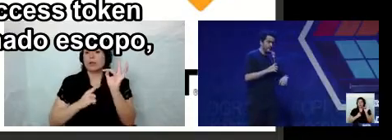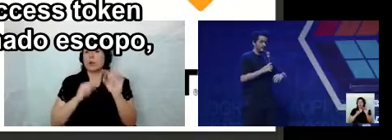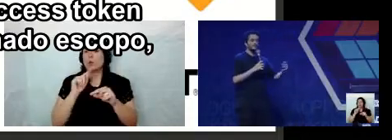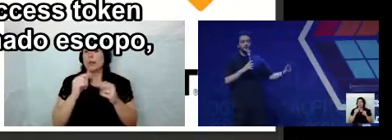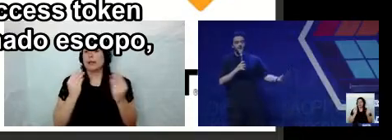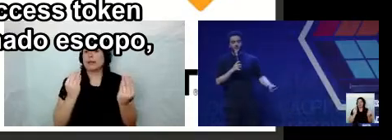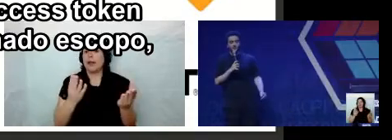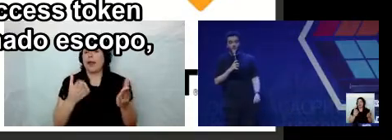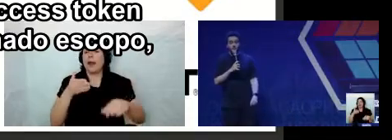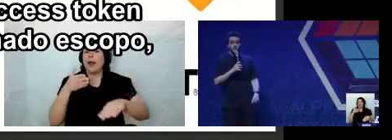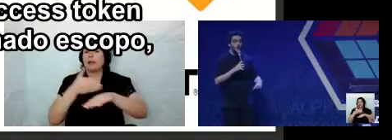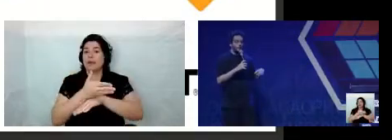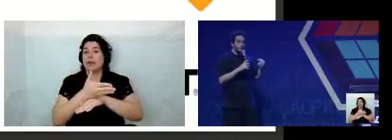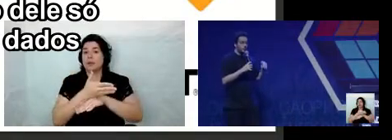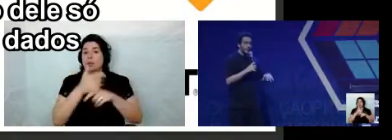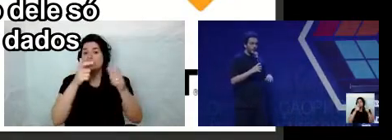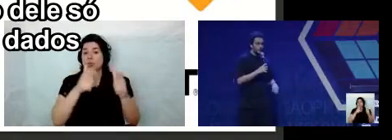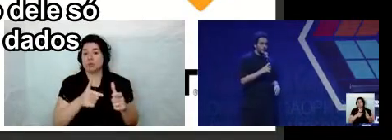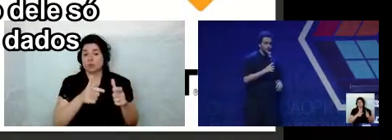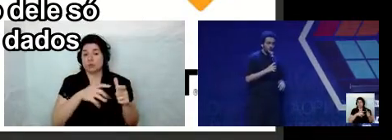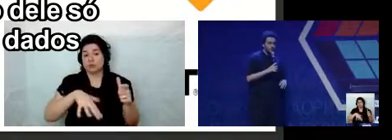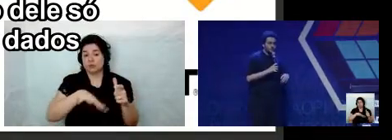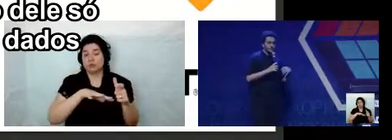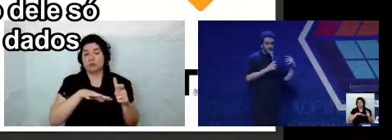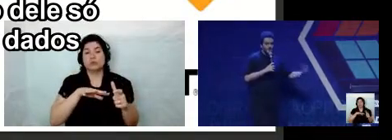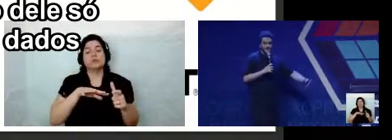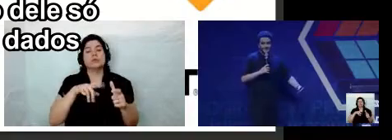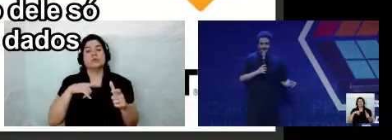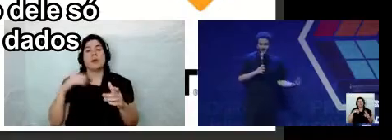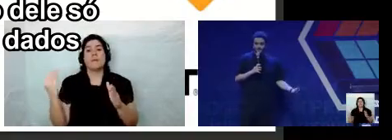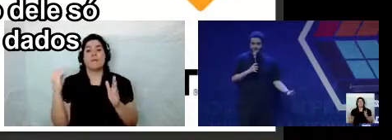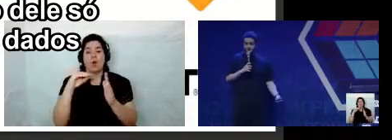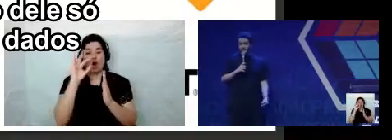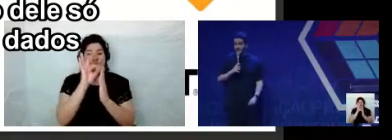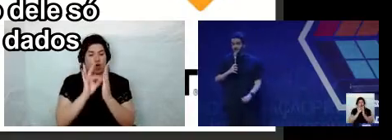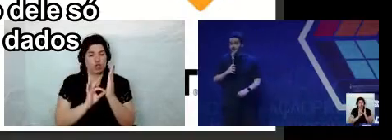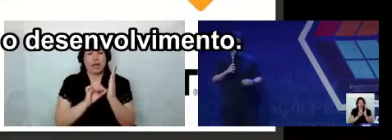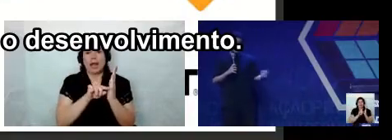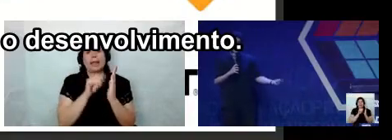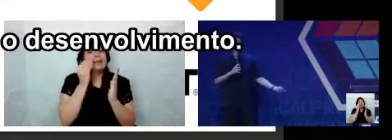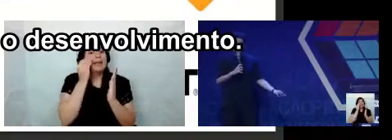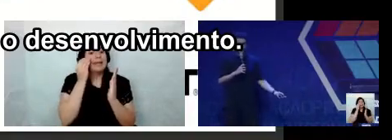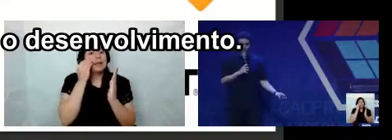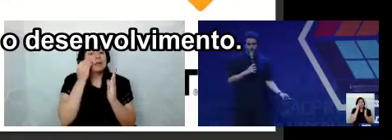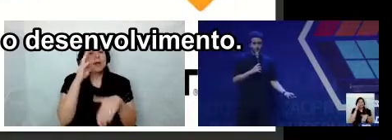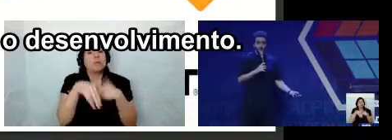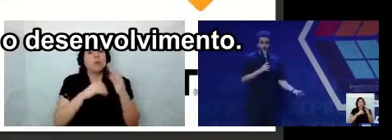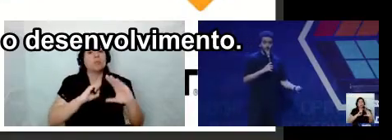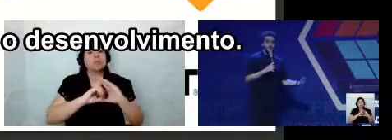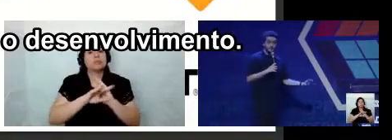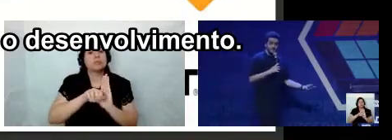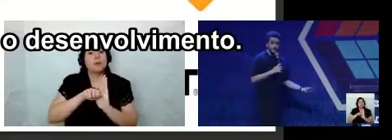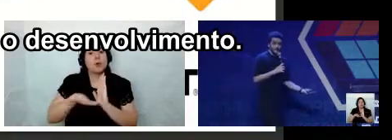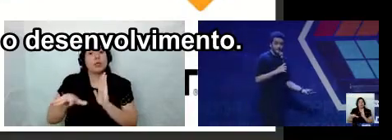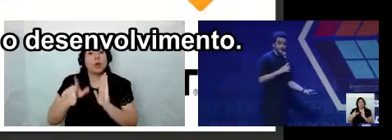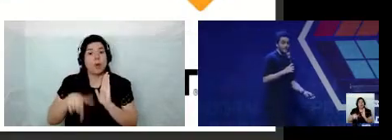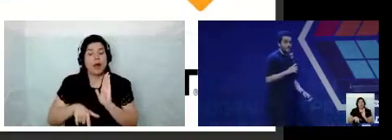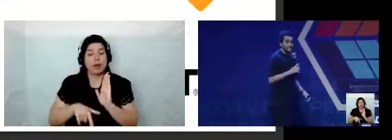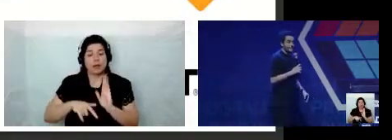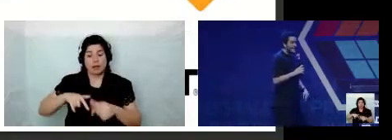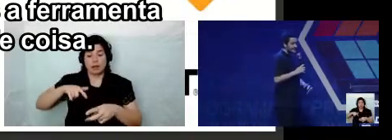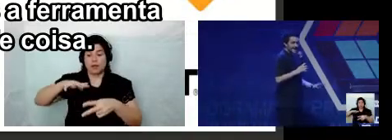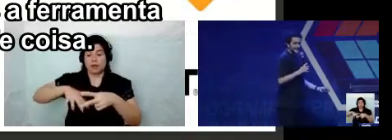acesso, enfim, a um determinado escopo, colocou hardcoded no código dele só para testar aquela massa de dados, e mandou para produção, mandou para